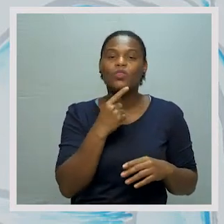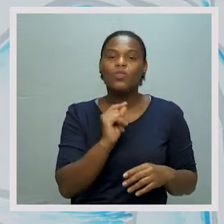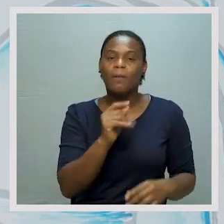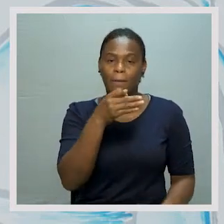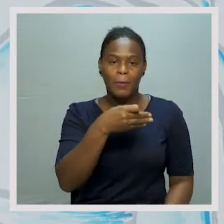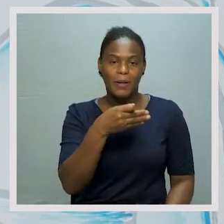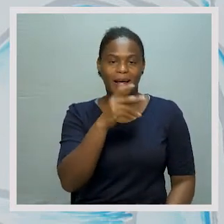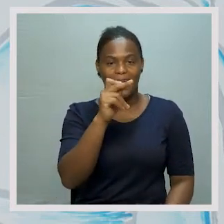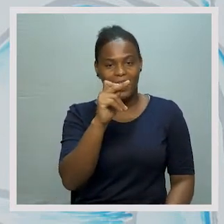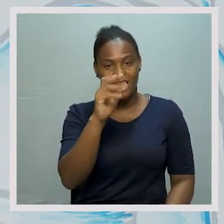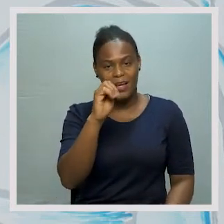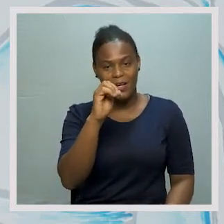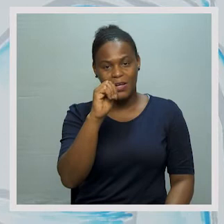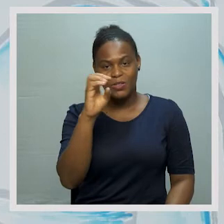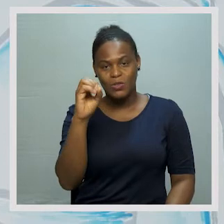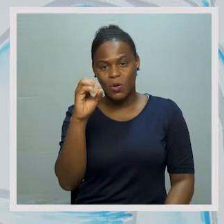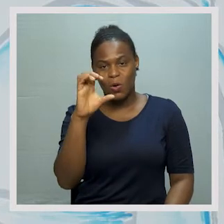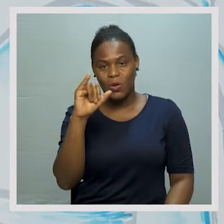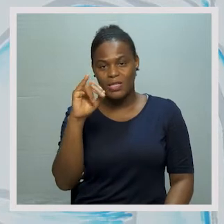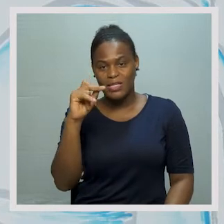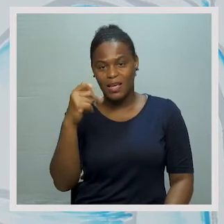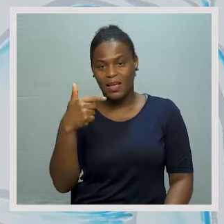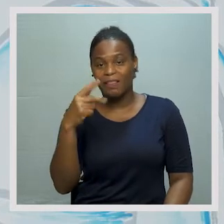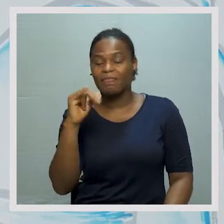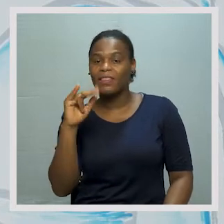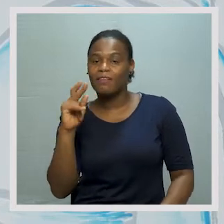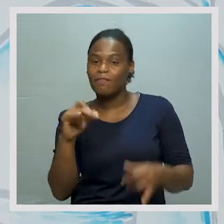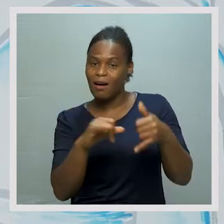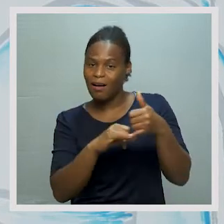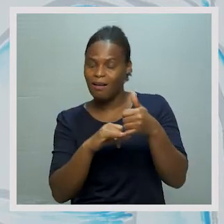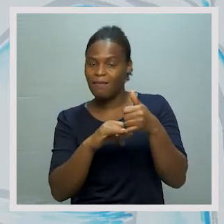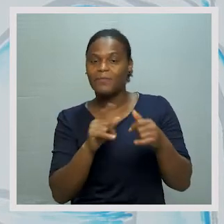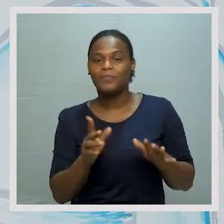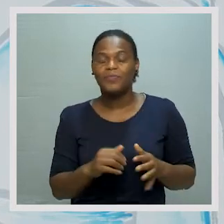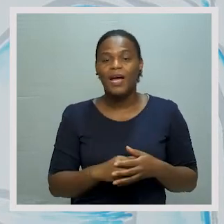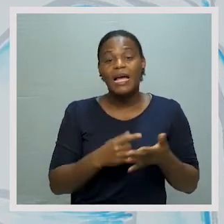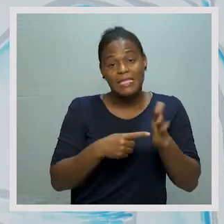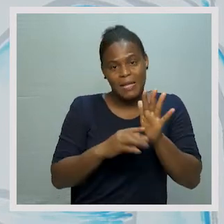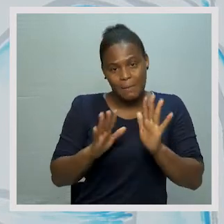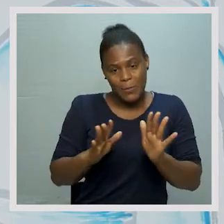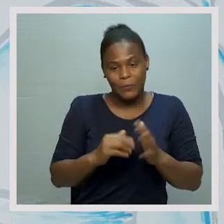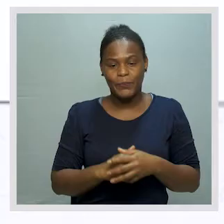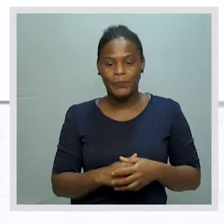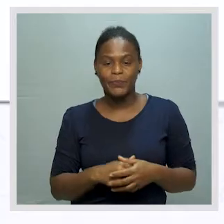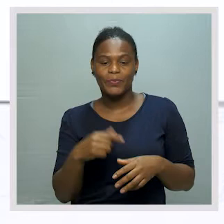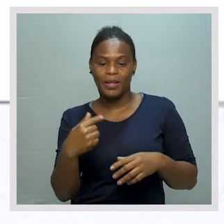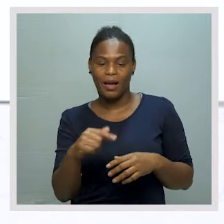propriedade associativa. Vamos ver um exemplo. No nosso exemplo,